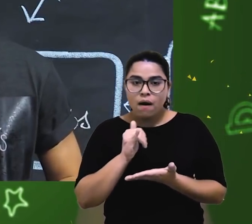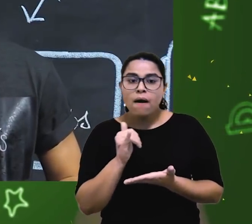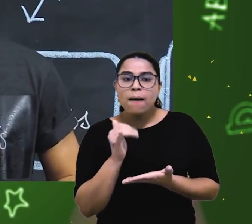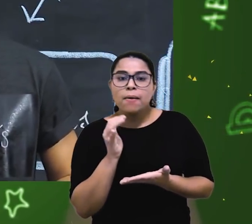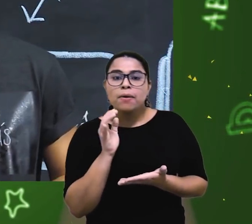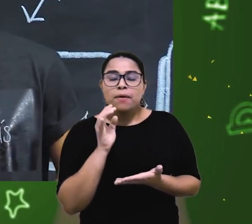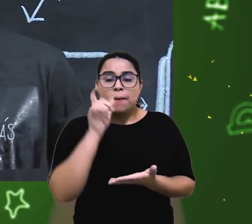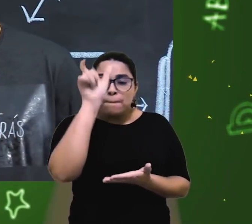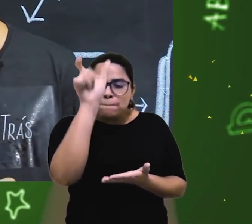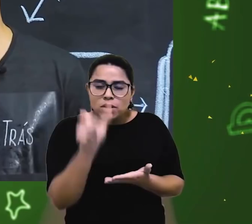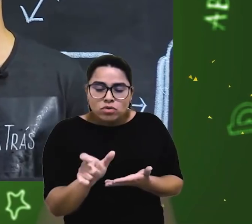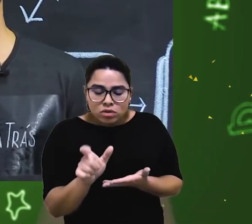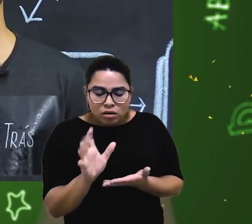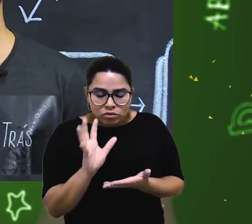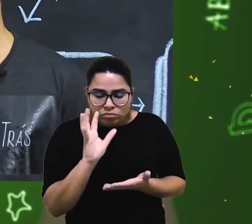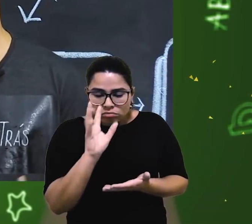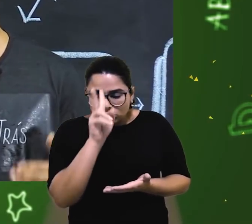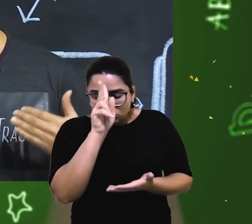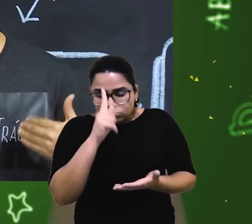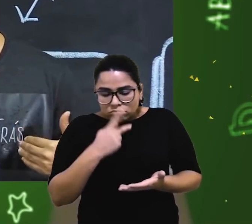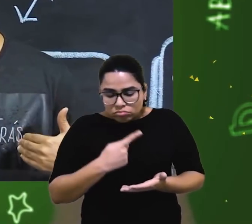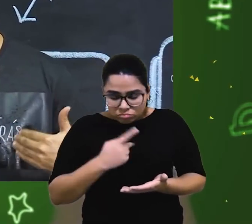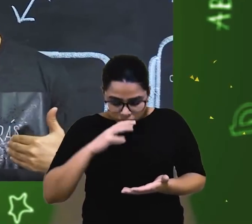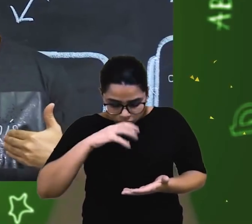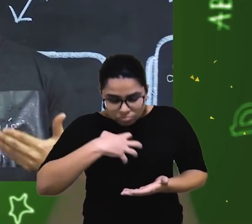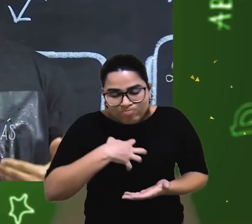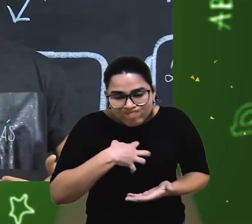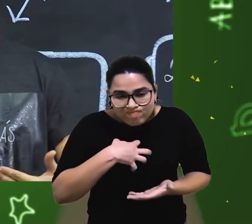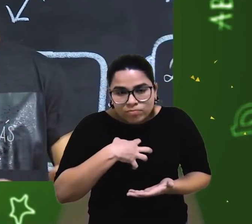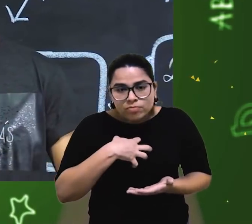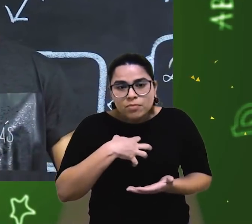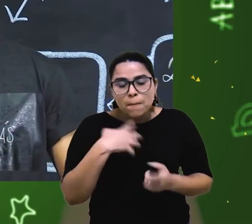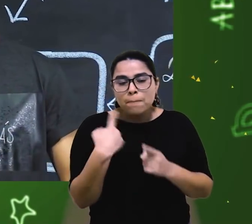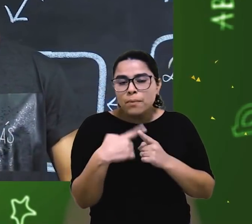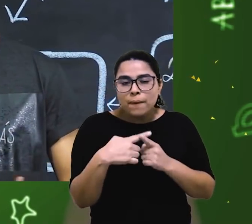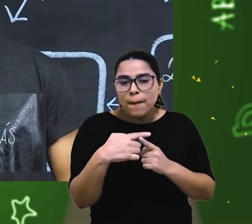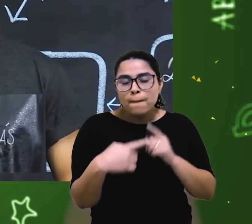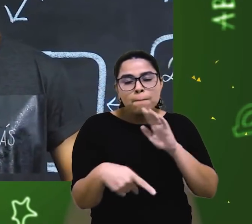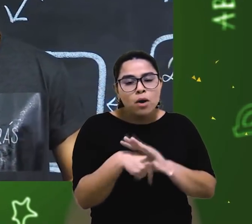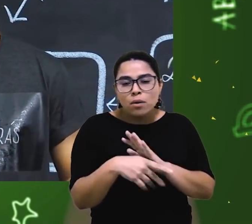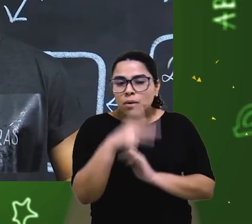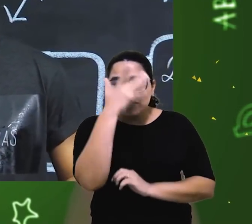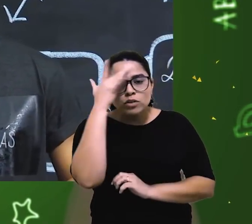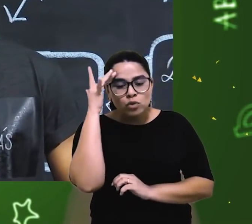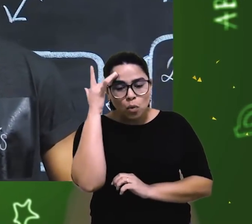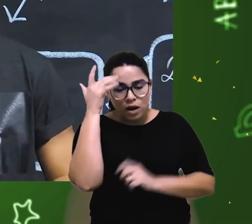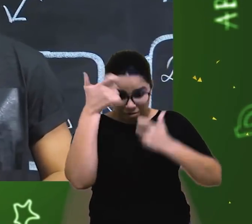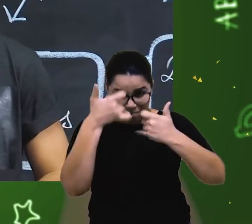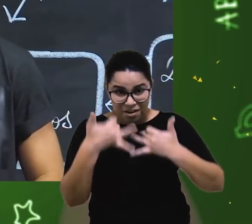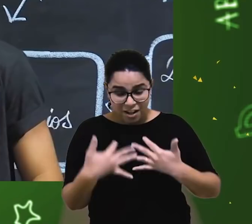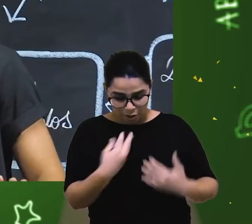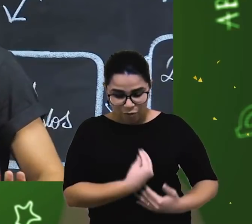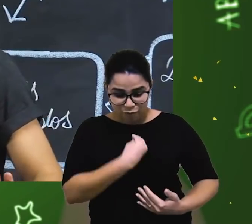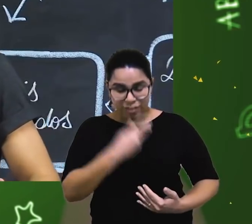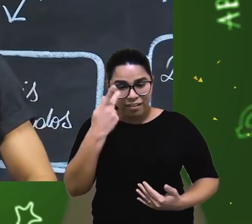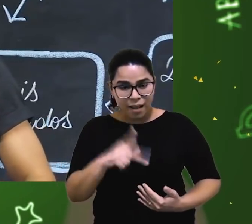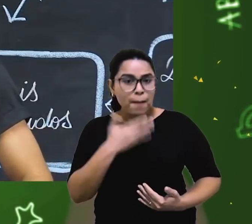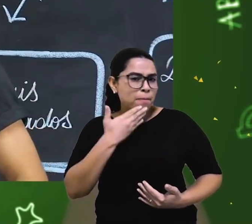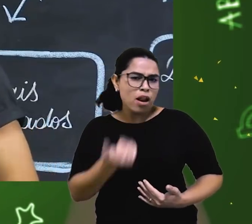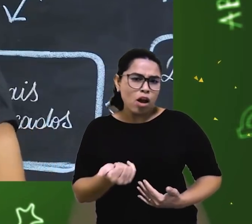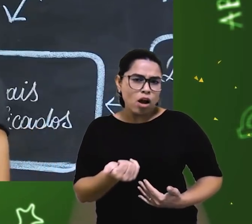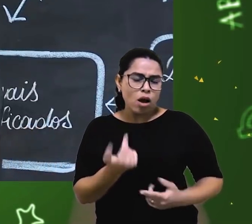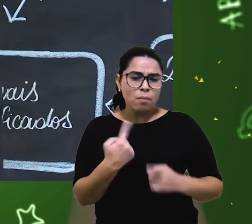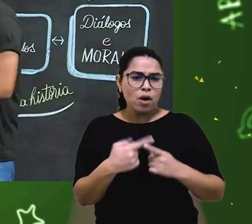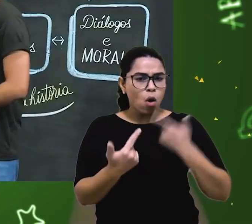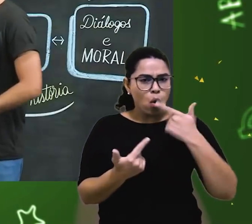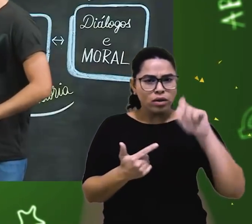talvez seja mais interessante narrá-lo em primeira pessoa, porque a própria pessoa narrando, falando as experiências dela, vai conseguir traduzir isso melhor do que alguém que observa de